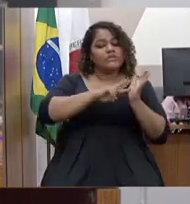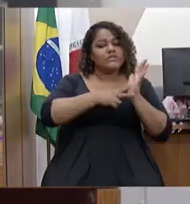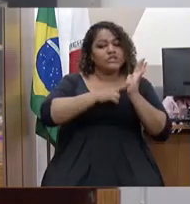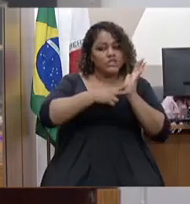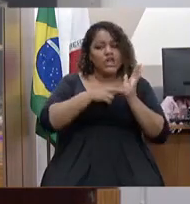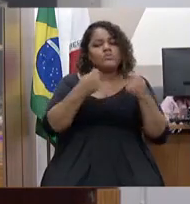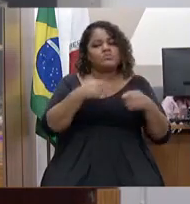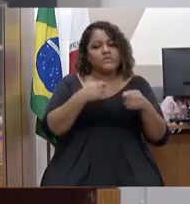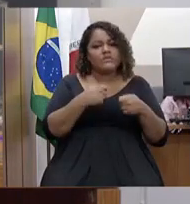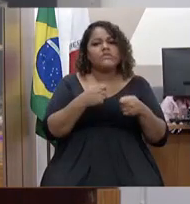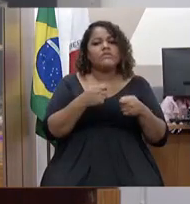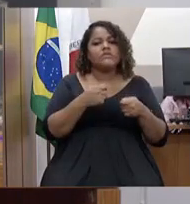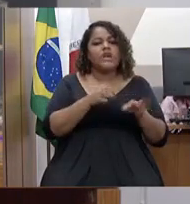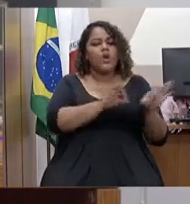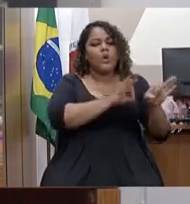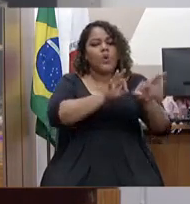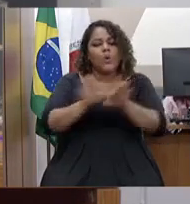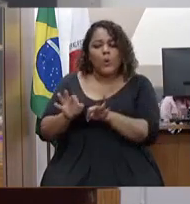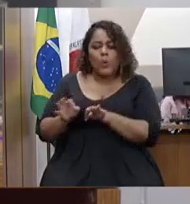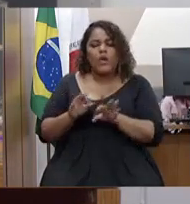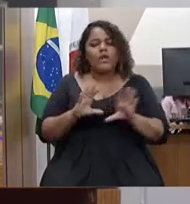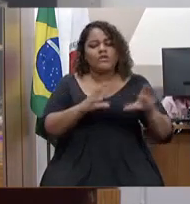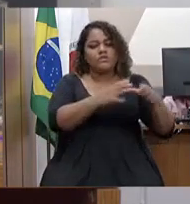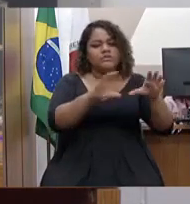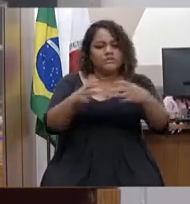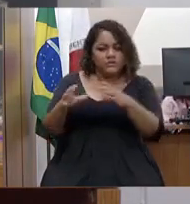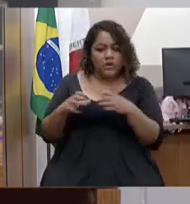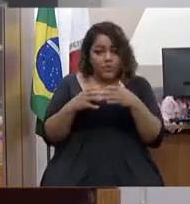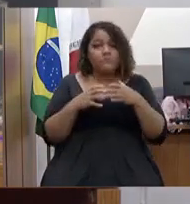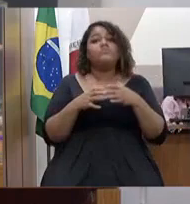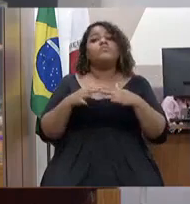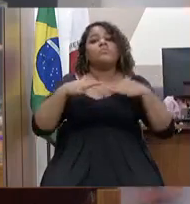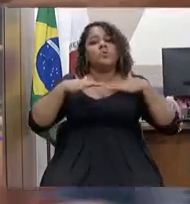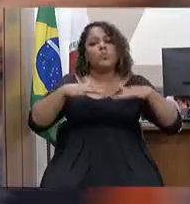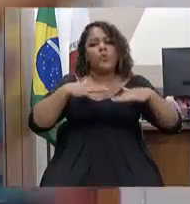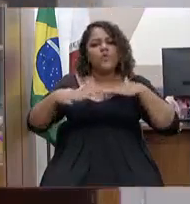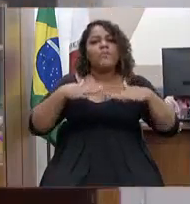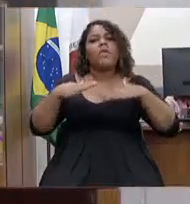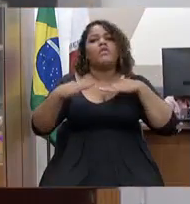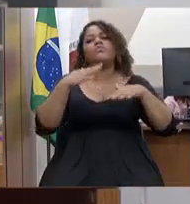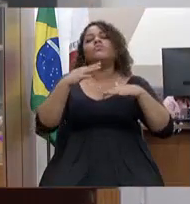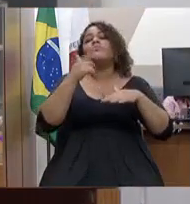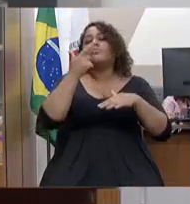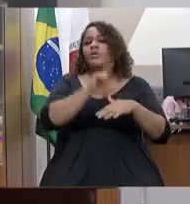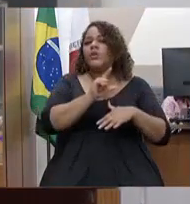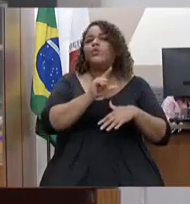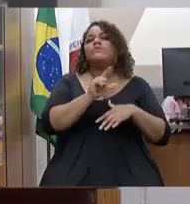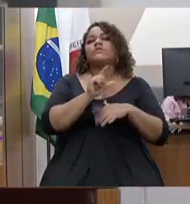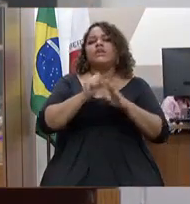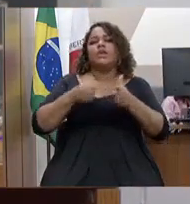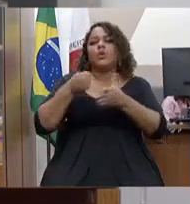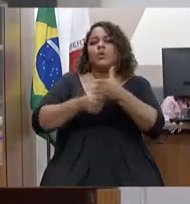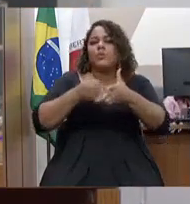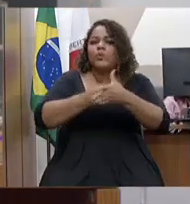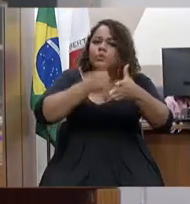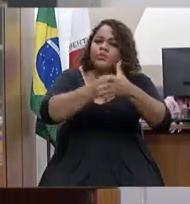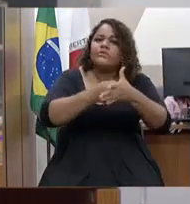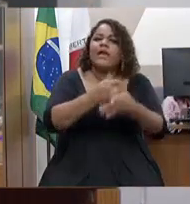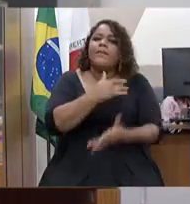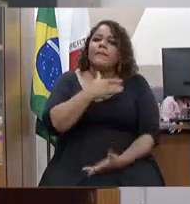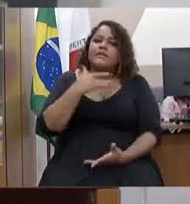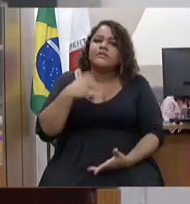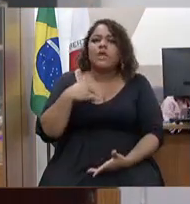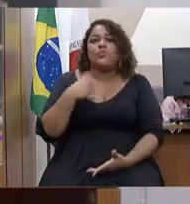adoecimento para preservação da nossa vida da nossa saúde porque o lucro das grandes empresas